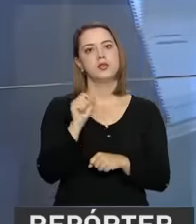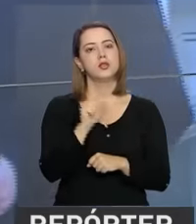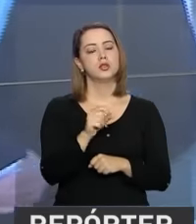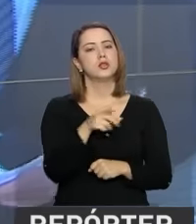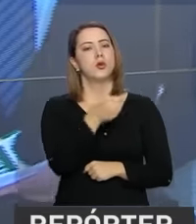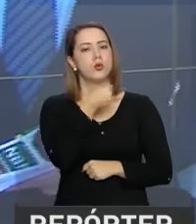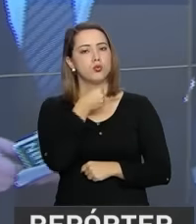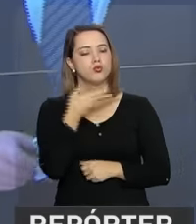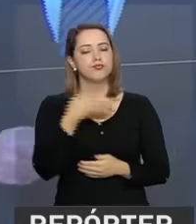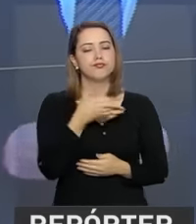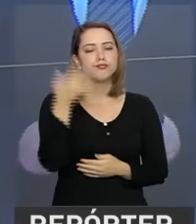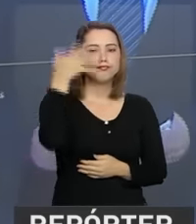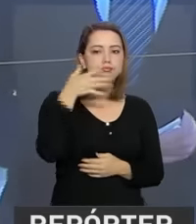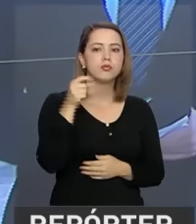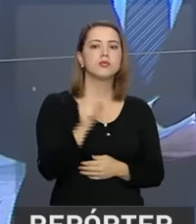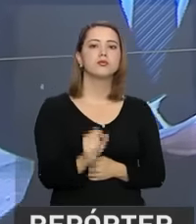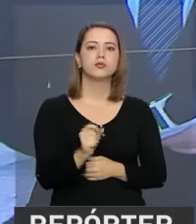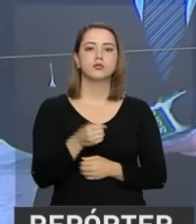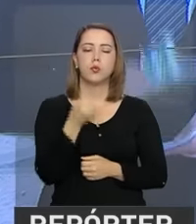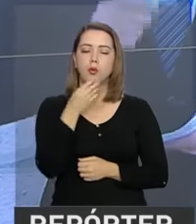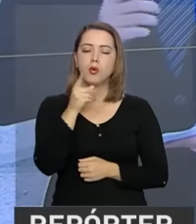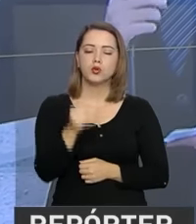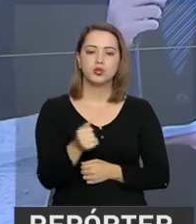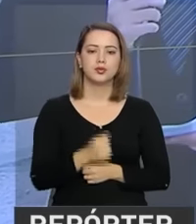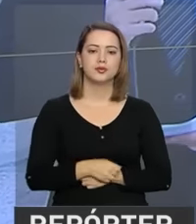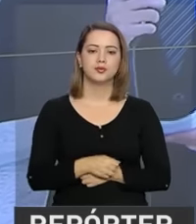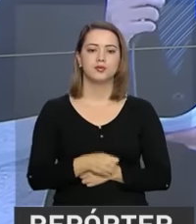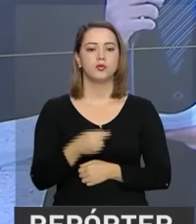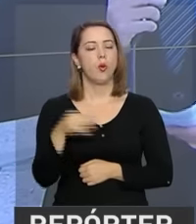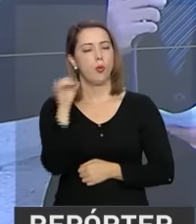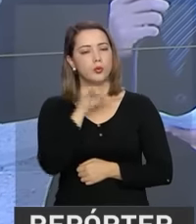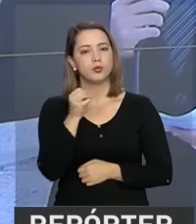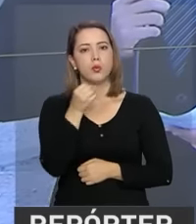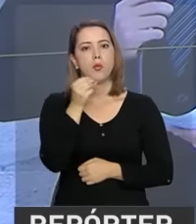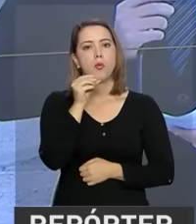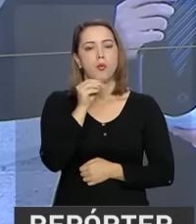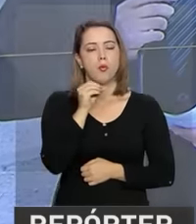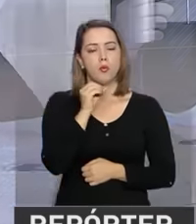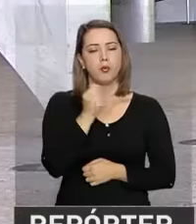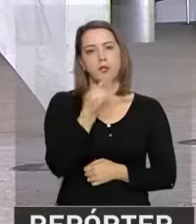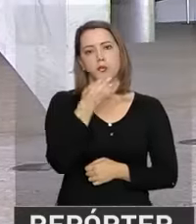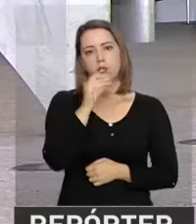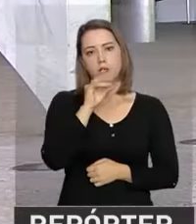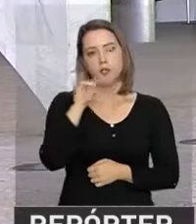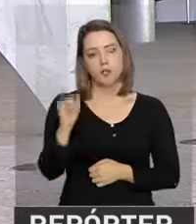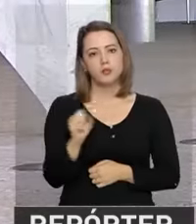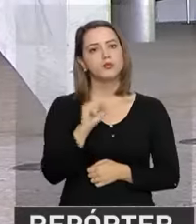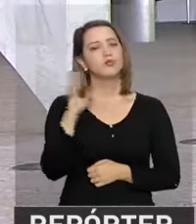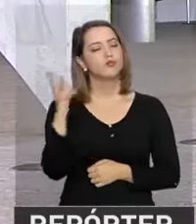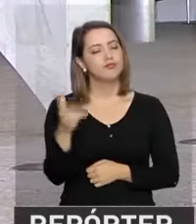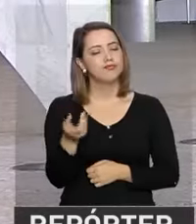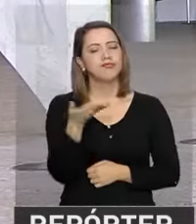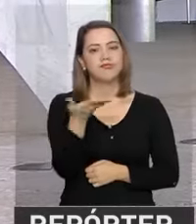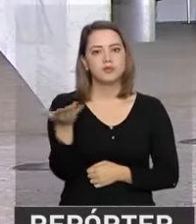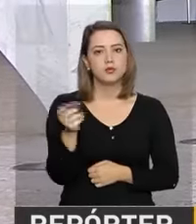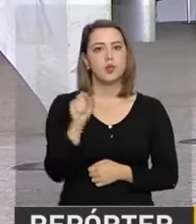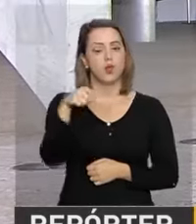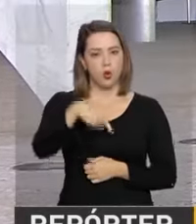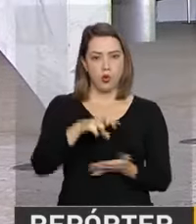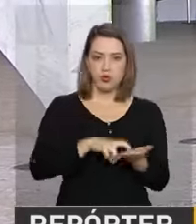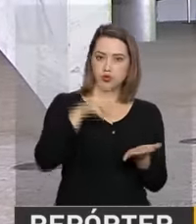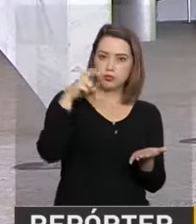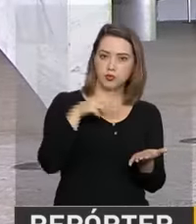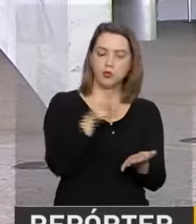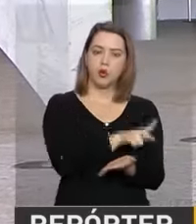detalhes para a gente. Oi, João Pedro, bom dia. Oi, Daniele, bom dia para você também, bom dia a todos. Exatamente, agora pela manhã,